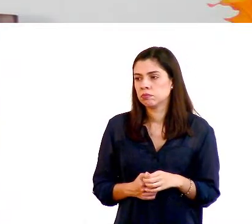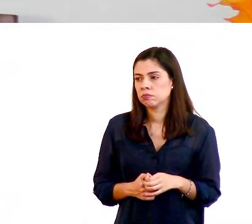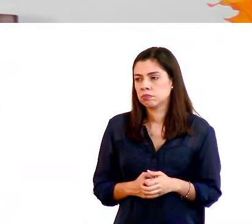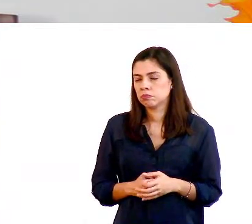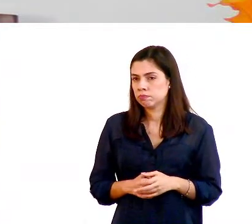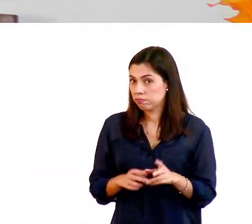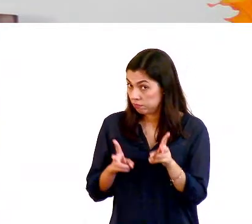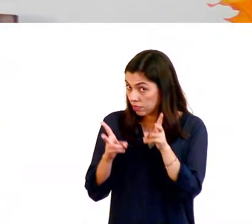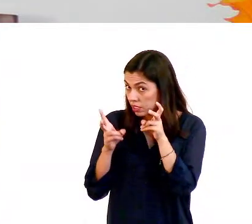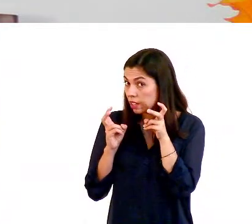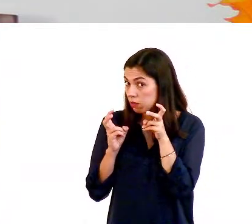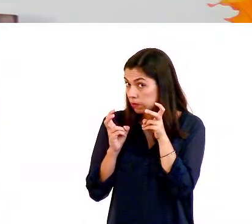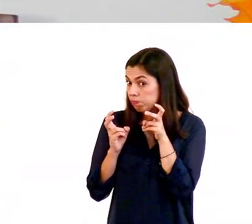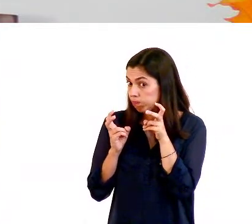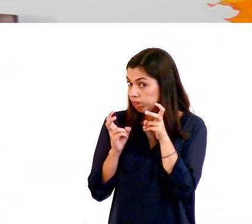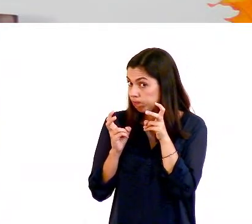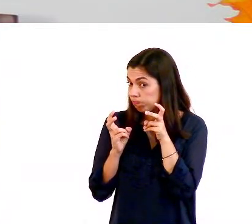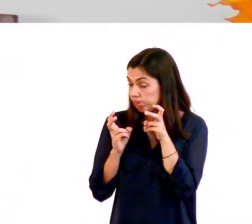Percebe o absurdo?